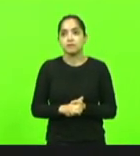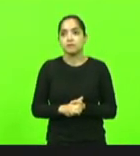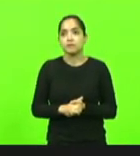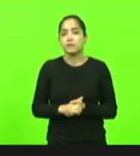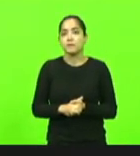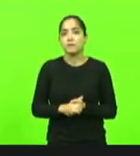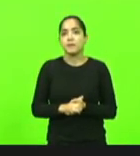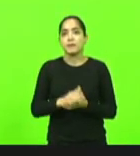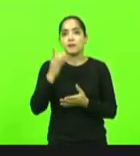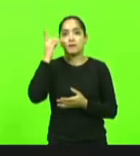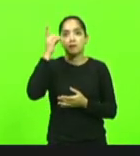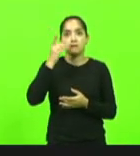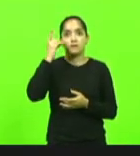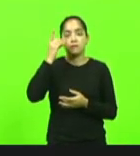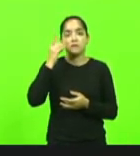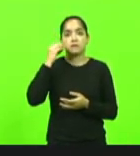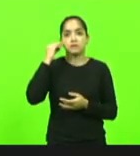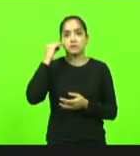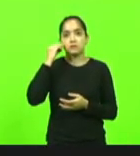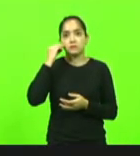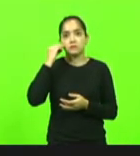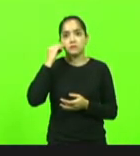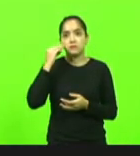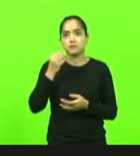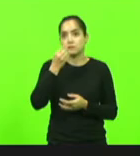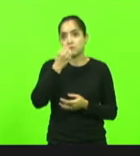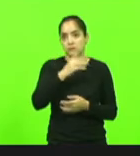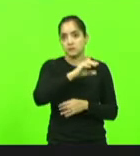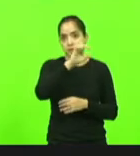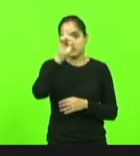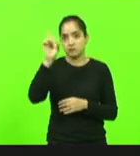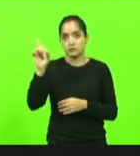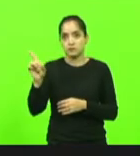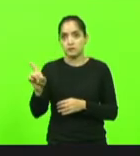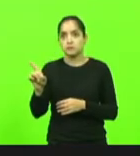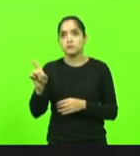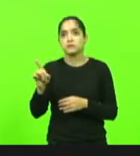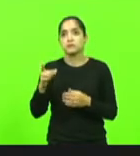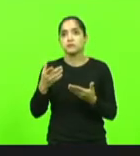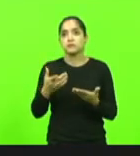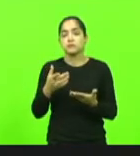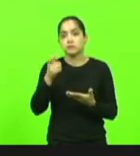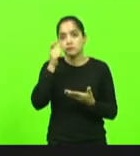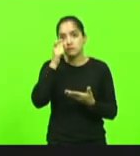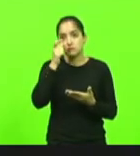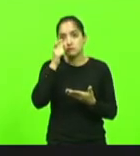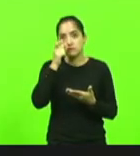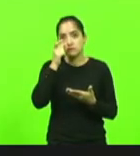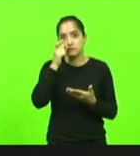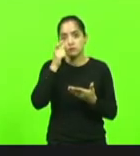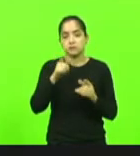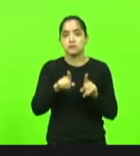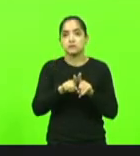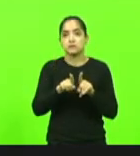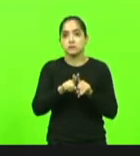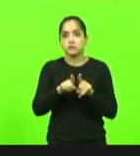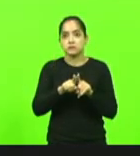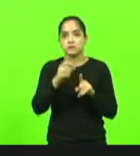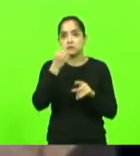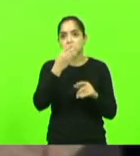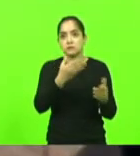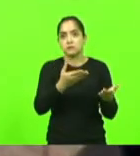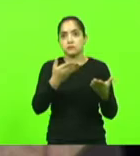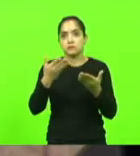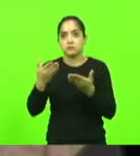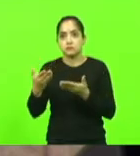Deputada Marlene. Bom dia, deputados. Bom dia a todos que nos acompanham. Também desejar as boas-vindas ao